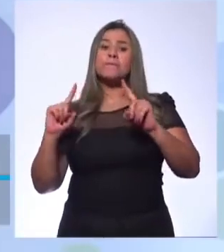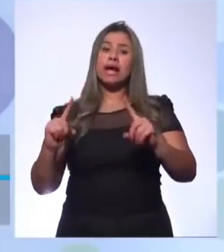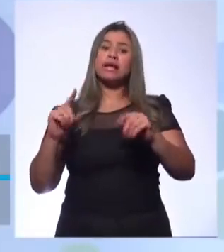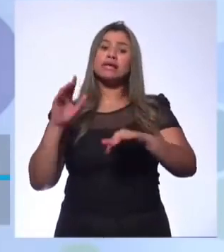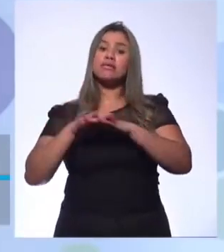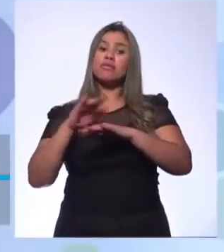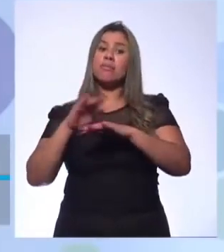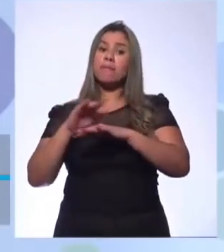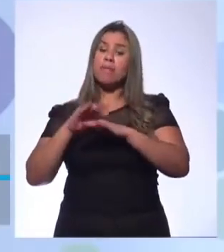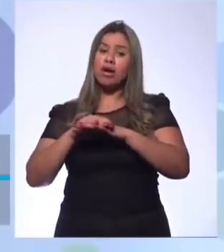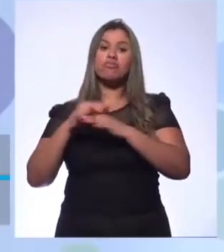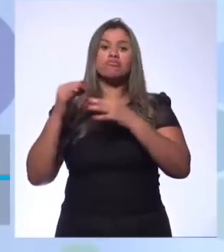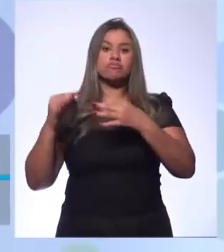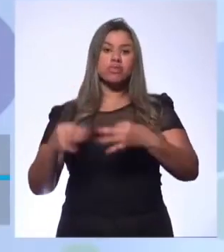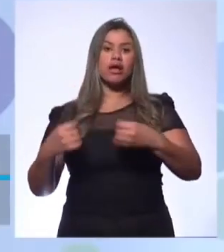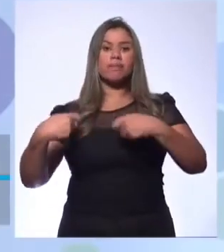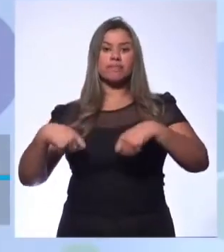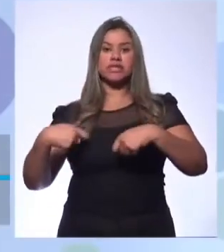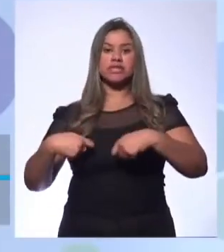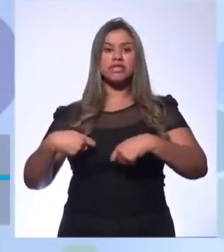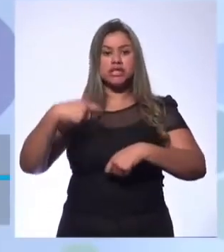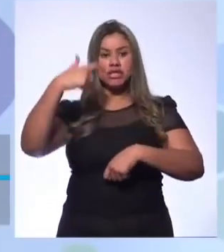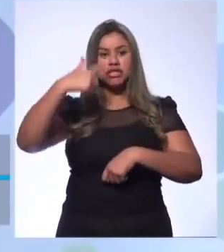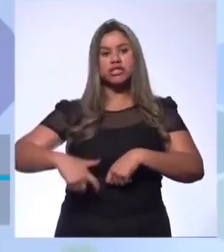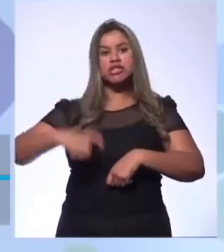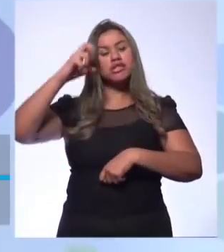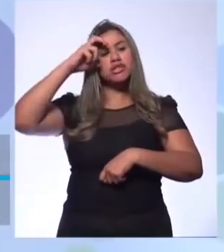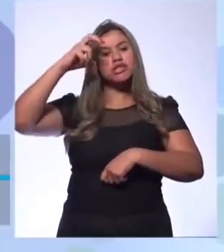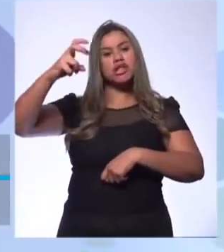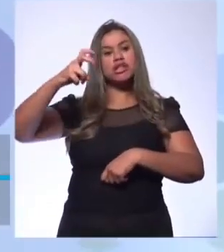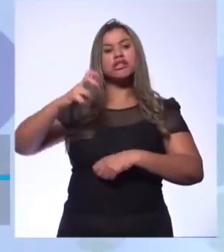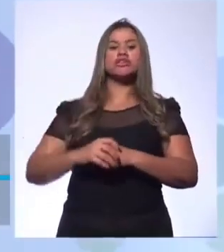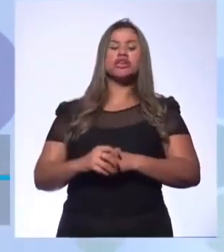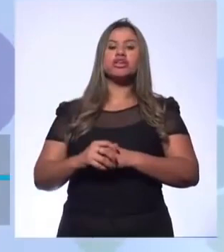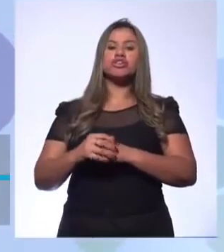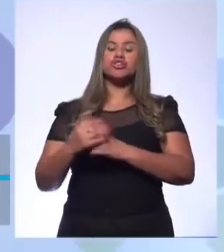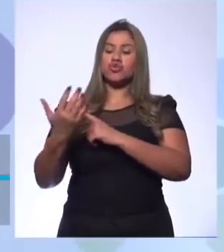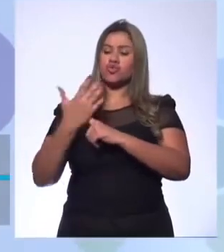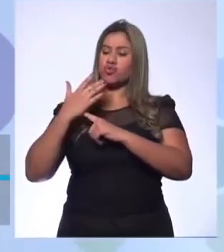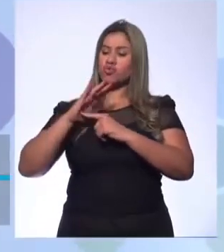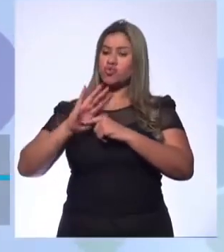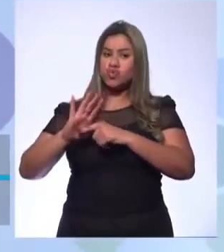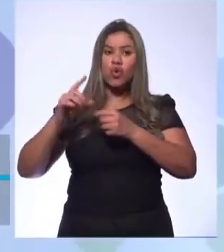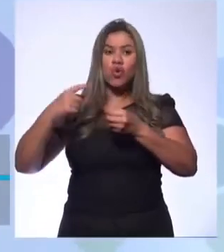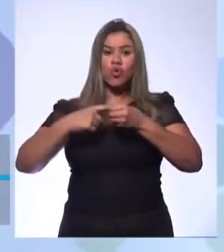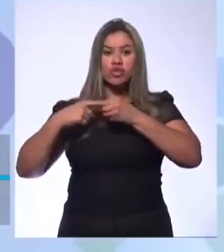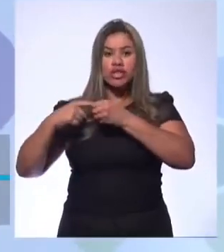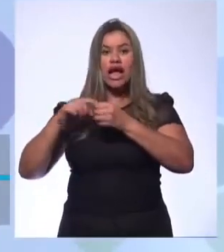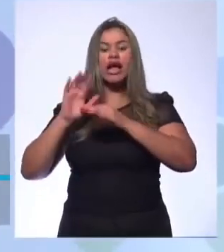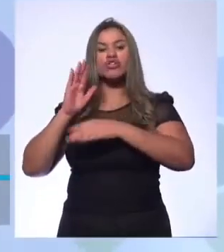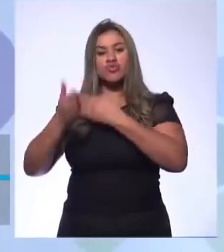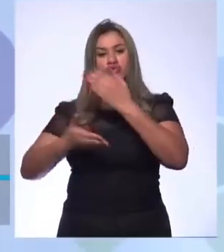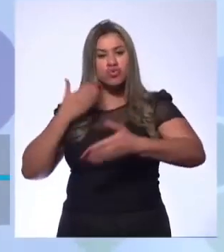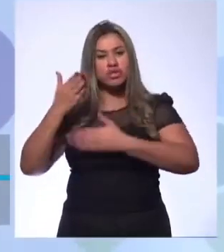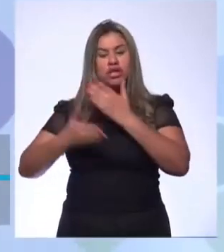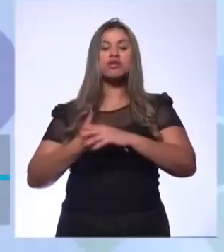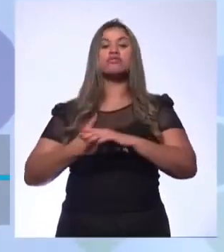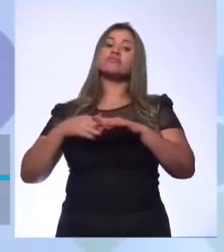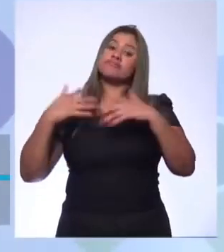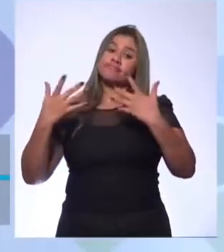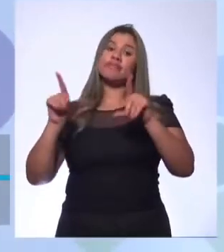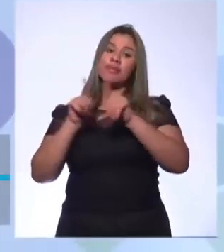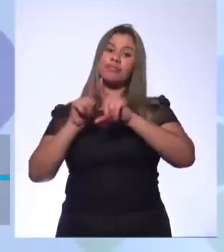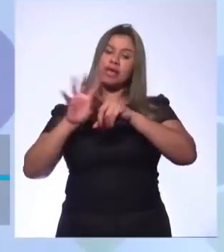atuar de forma pertinente, você atuar de forma inteligente, preservando e cuidando da sua cidade, inclusive na escolha dos políticos,